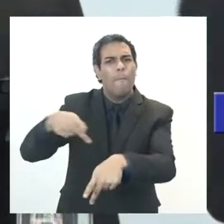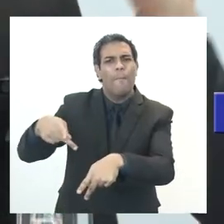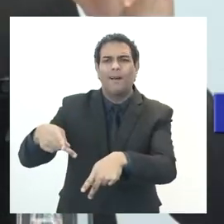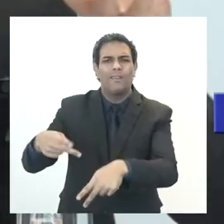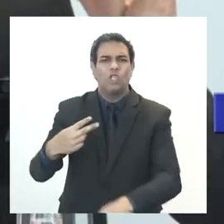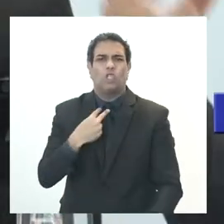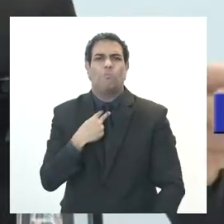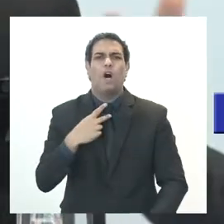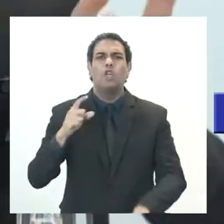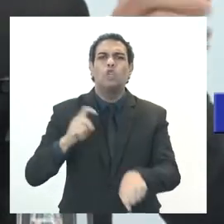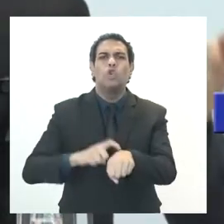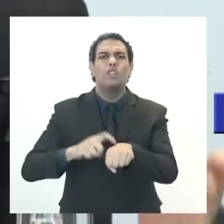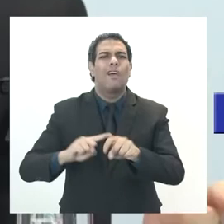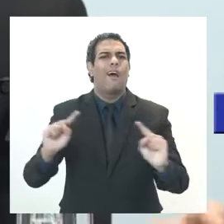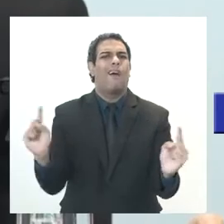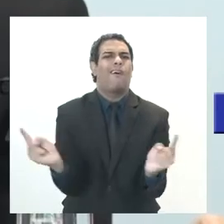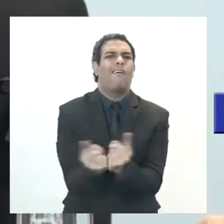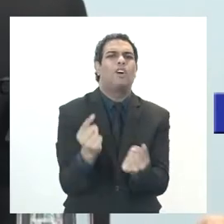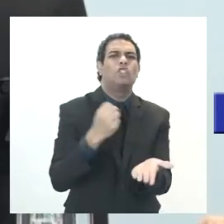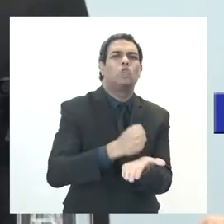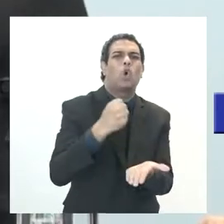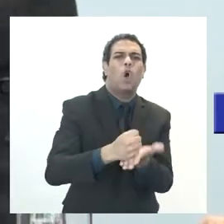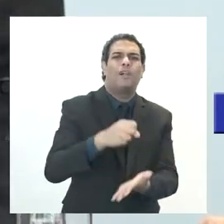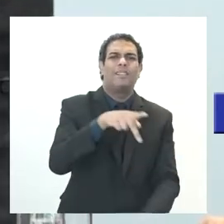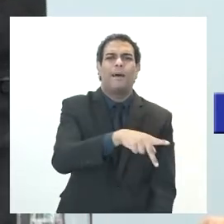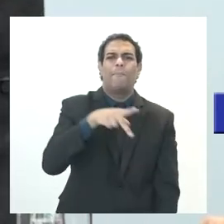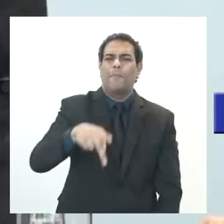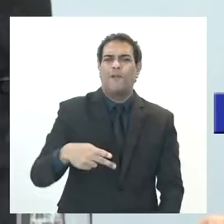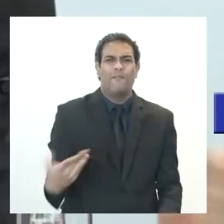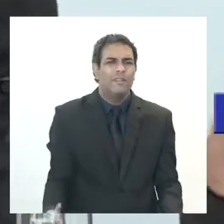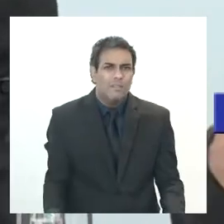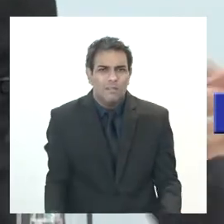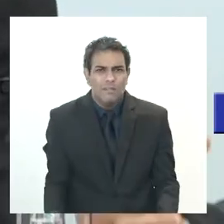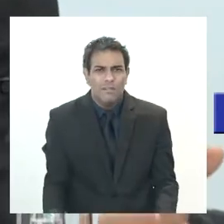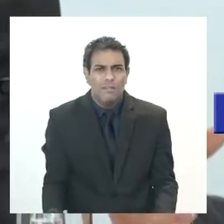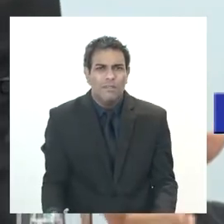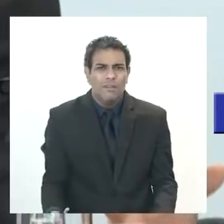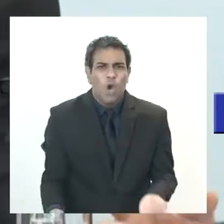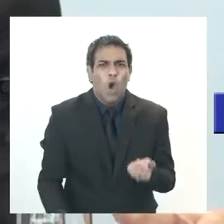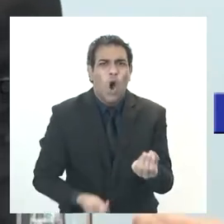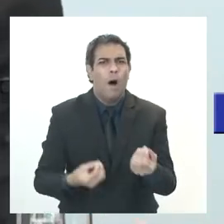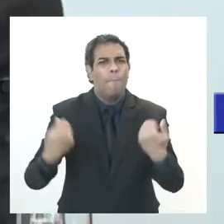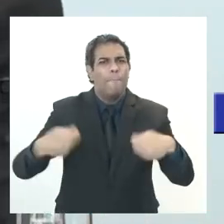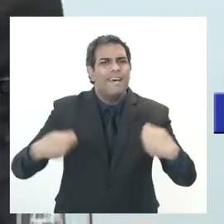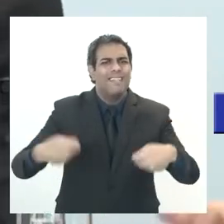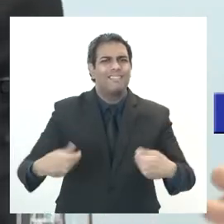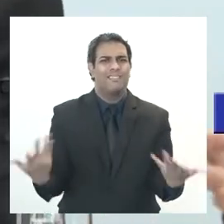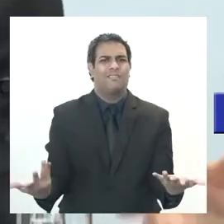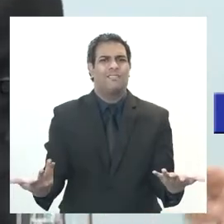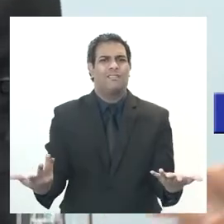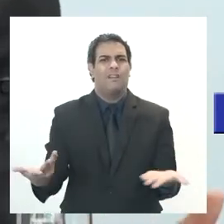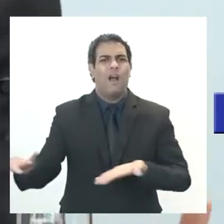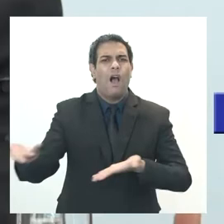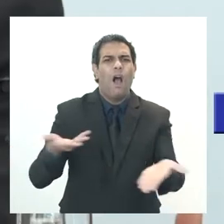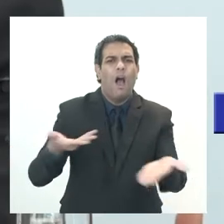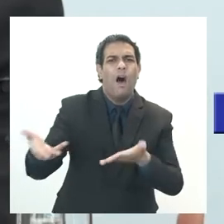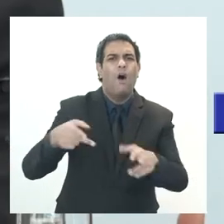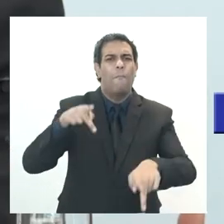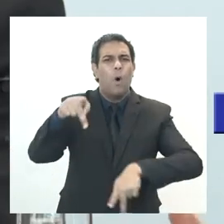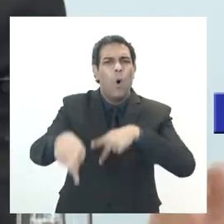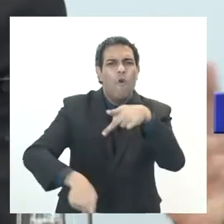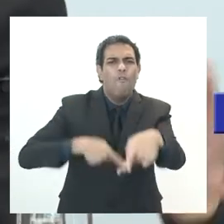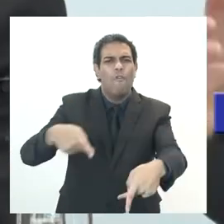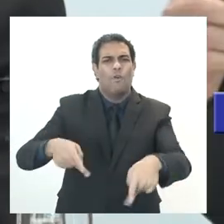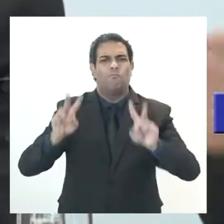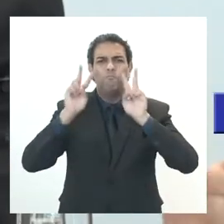ter temporariedade na contratação de professores e eu tenho não tenho necessidade de tratar um povo